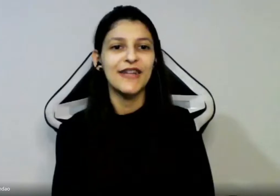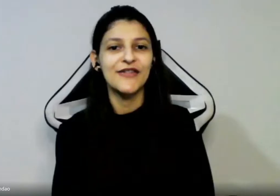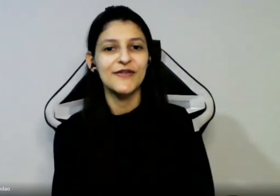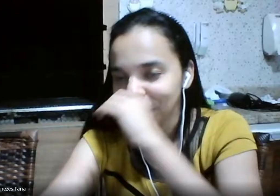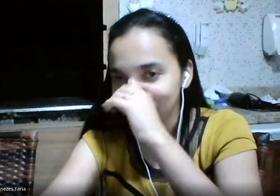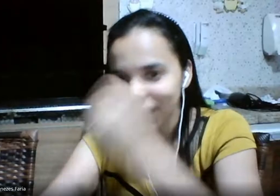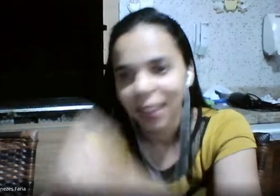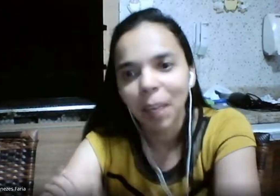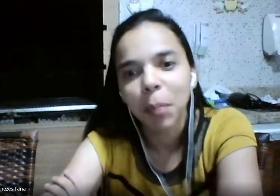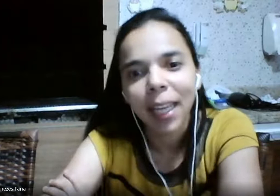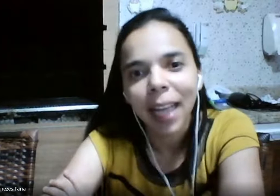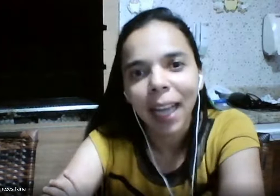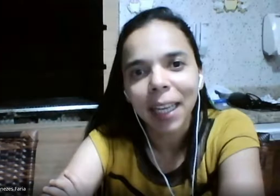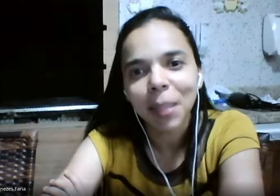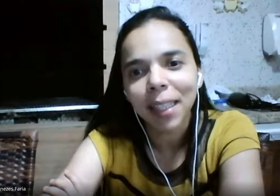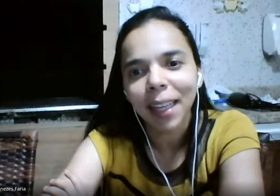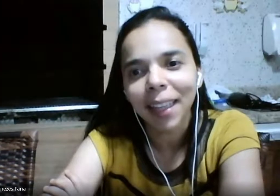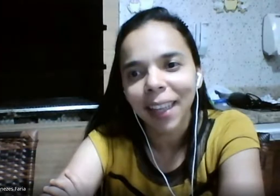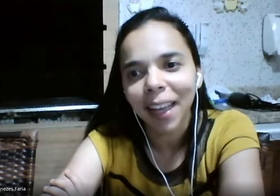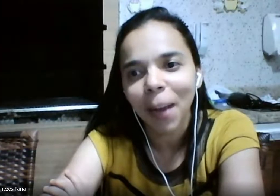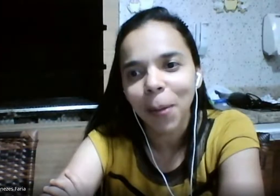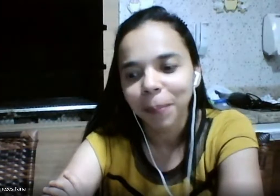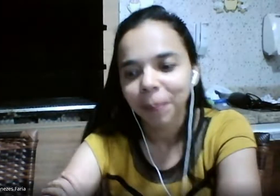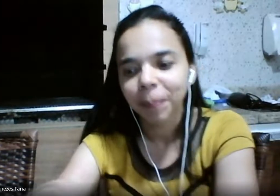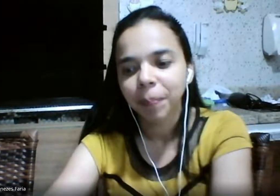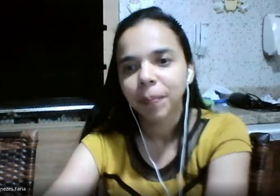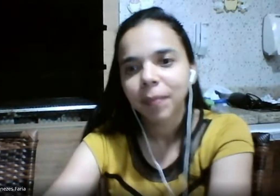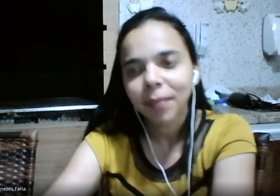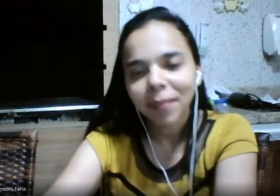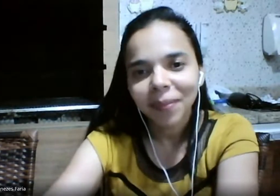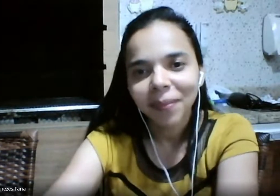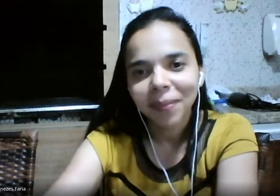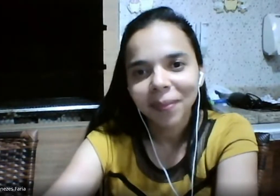né? Quem puder ligar a câmera, né? Legal.